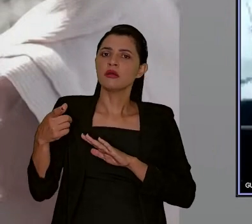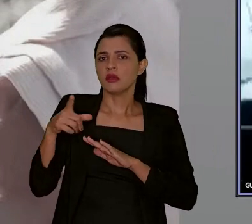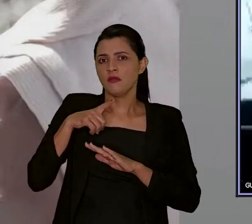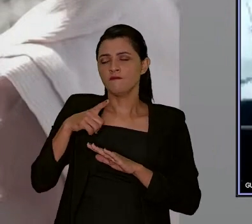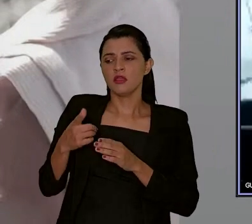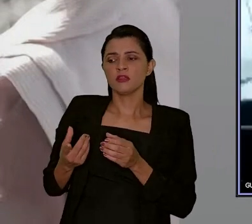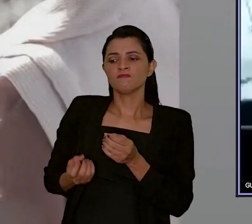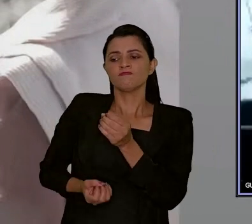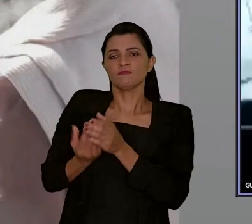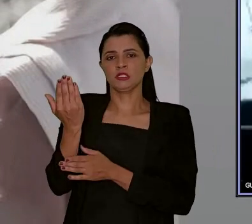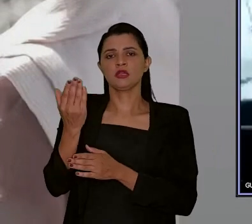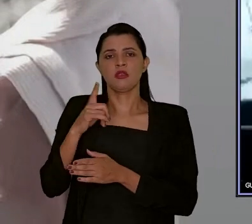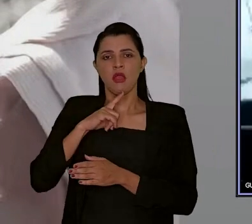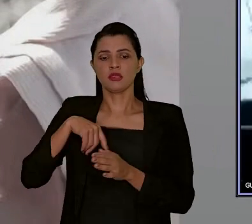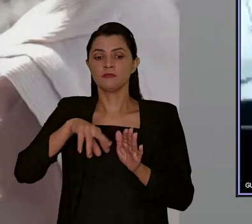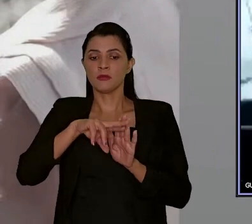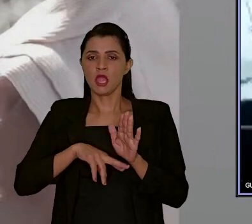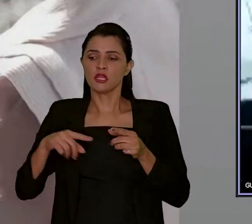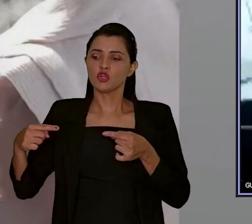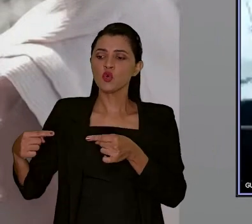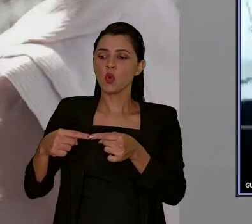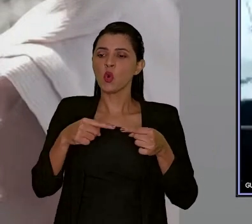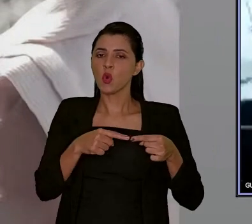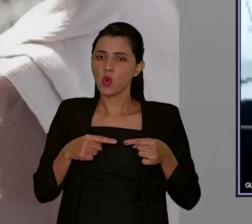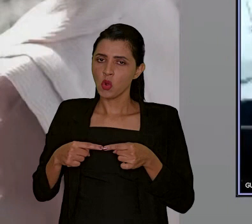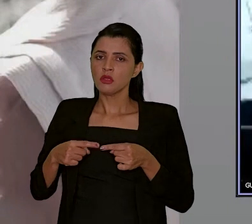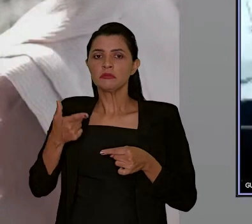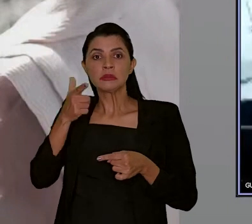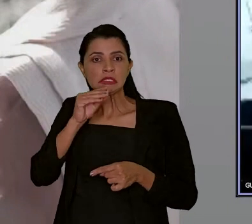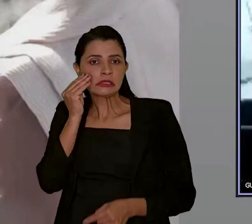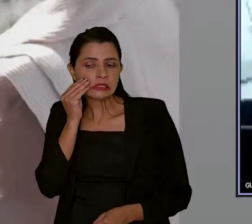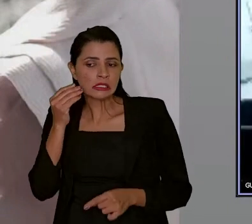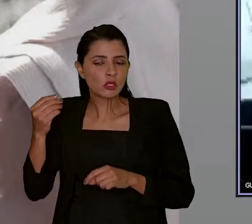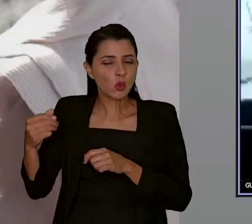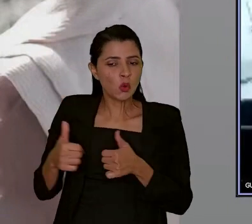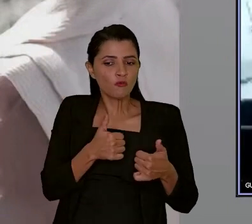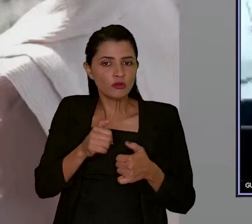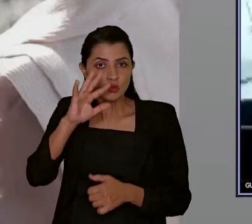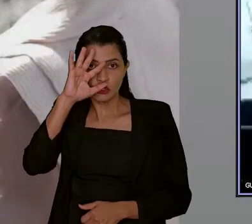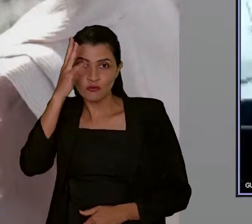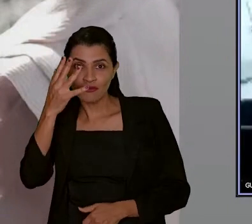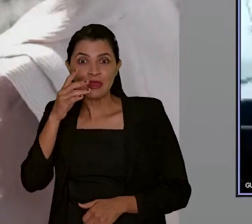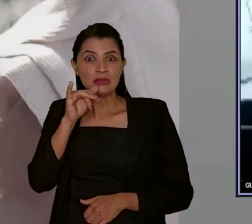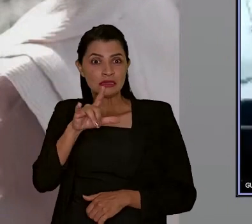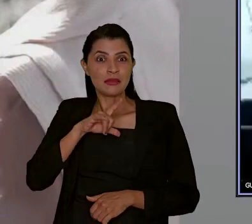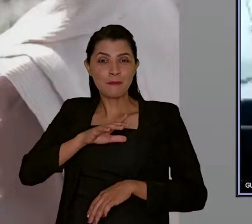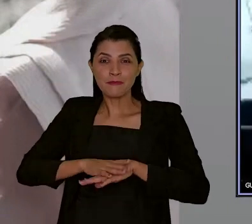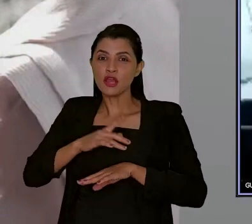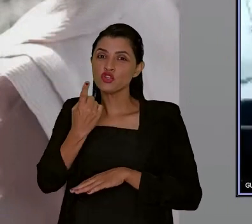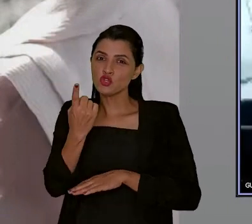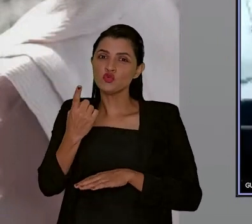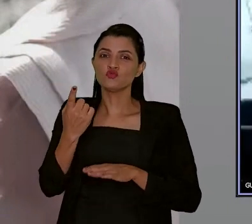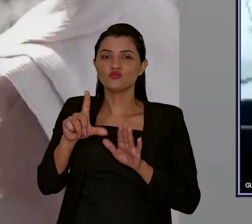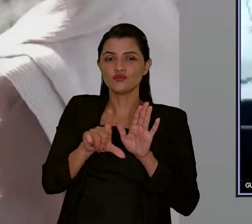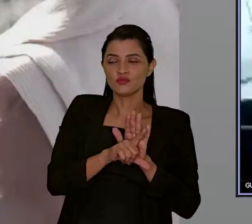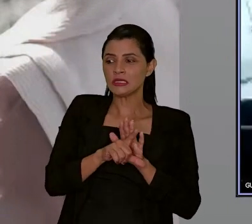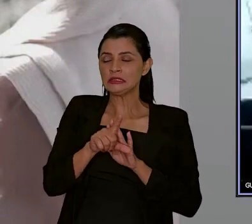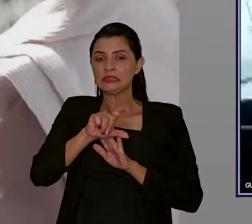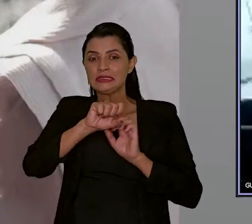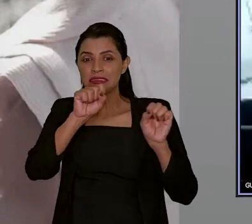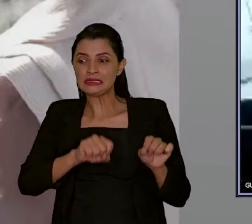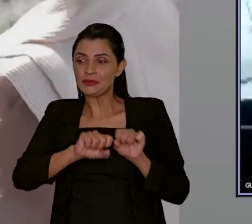para tentar resolver conflitos quando mais de um sistema esteja em jogo a respeito daquela